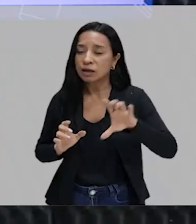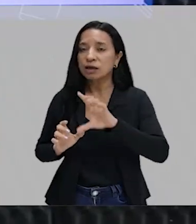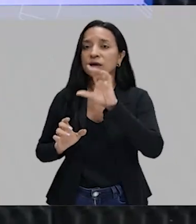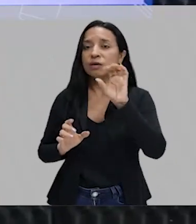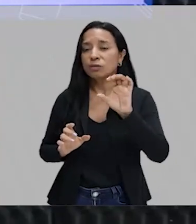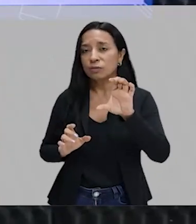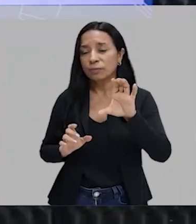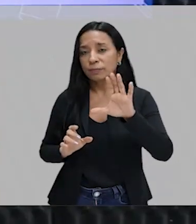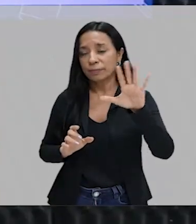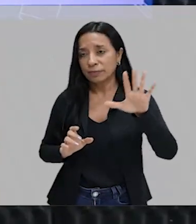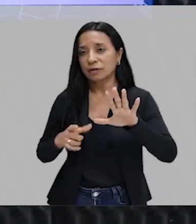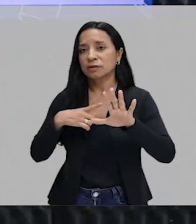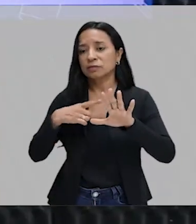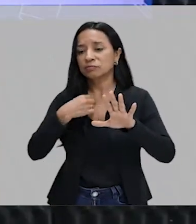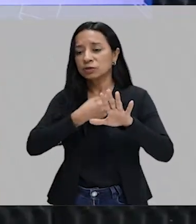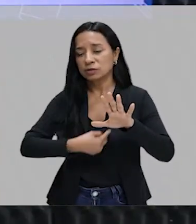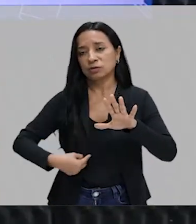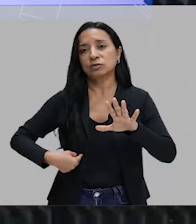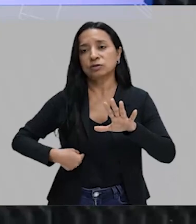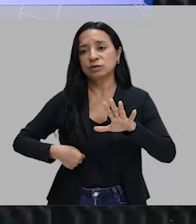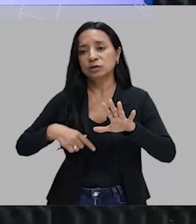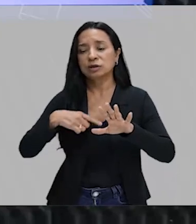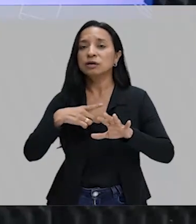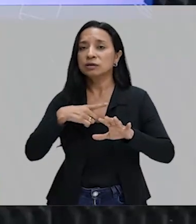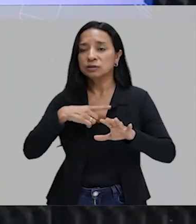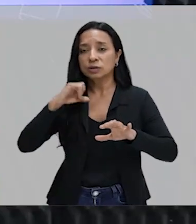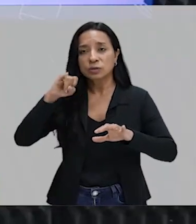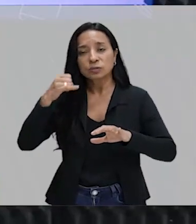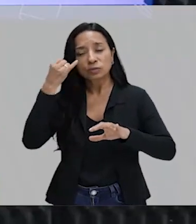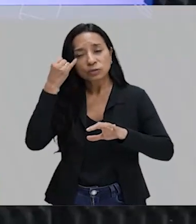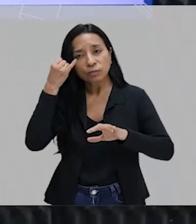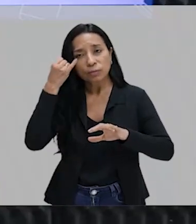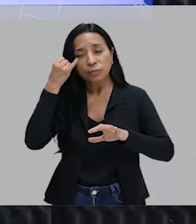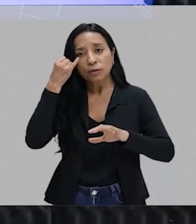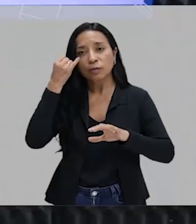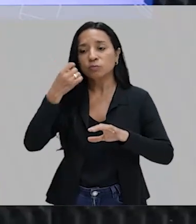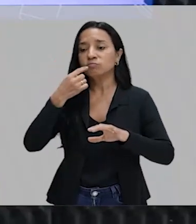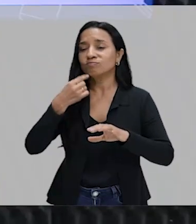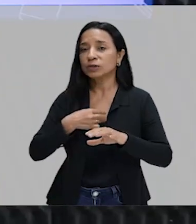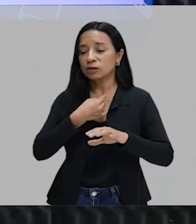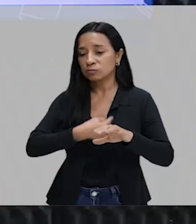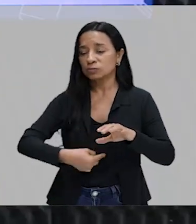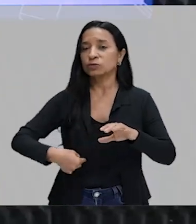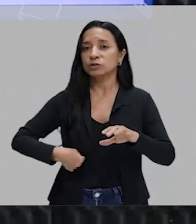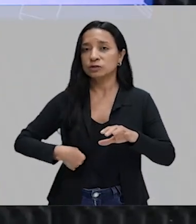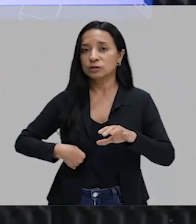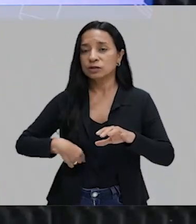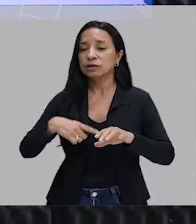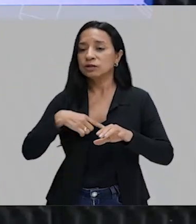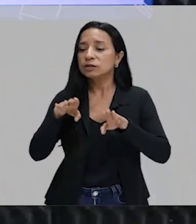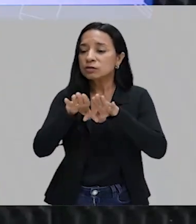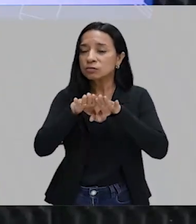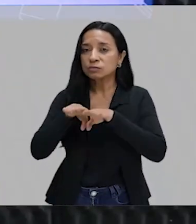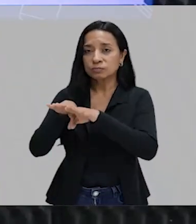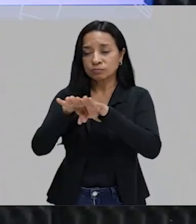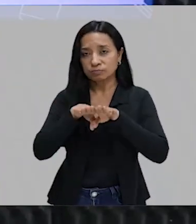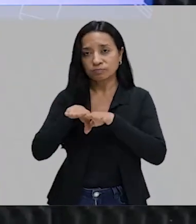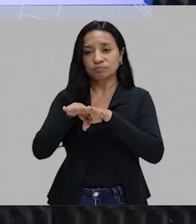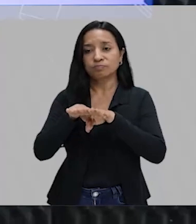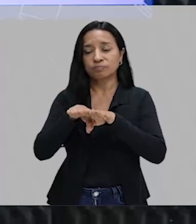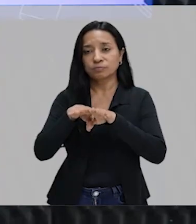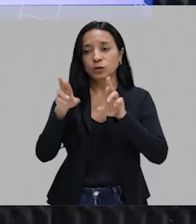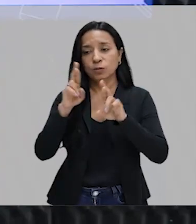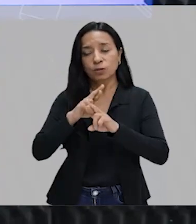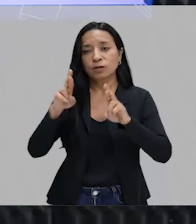Unidos. Então, há uma equivalência, um certo equilíbrio no que diz respeito a essas forças